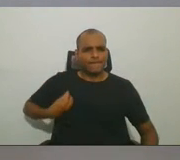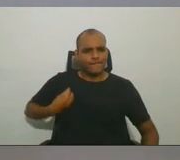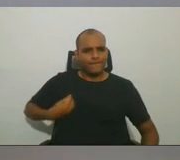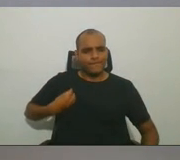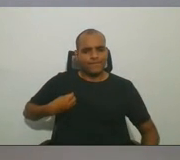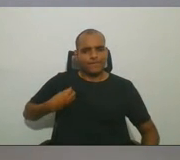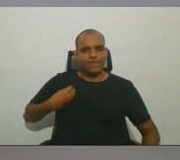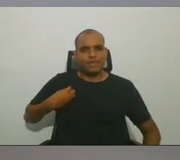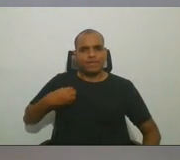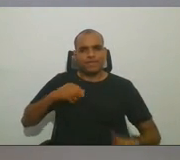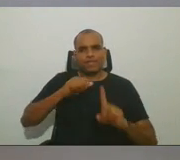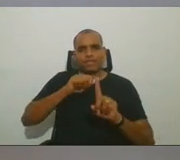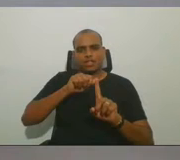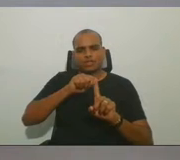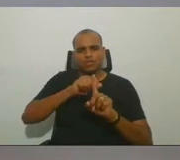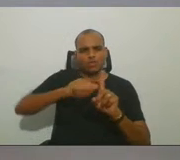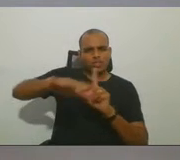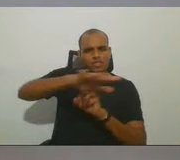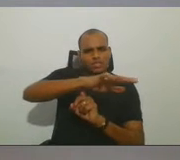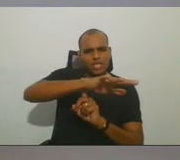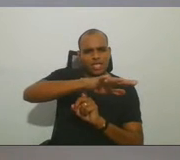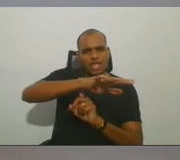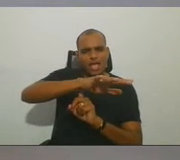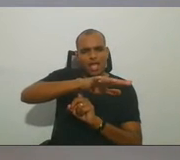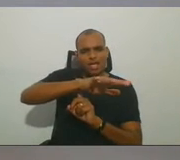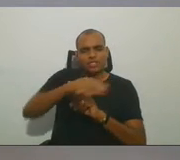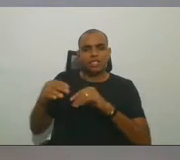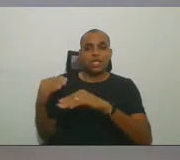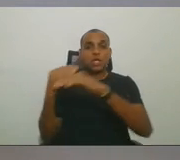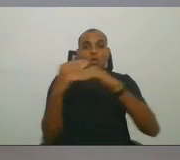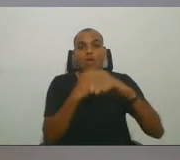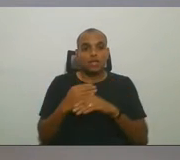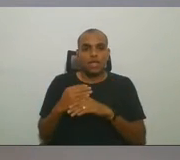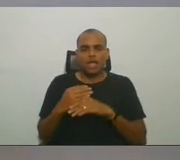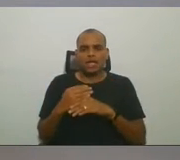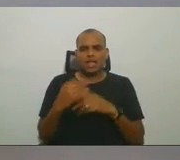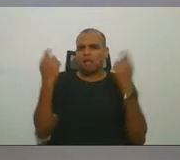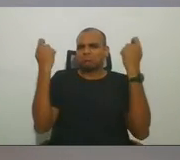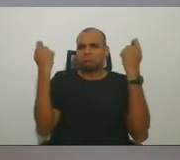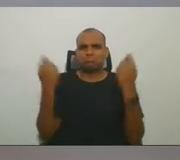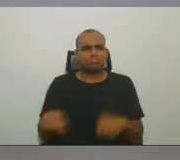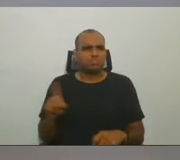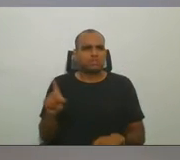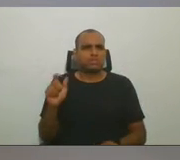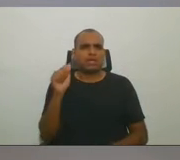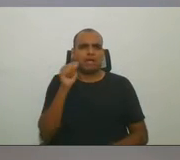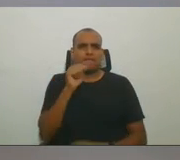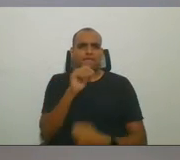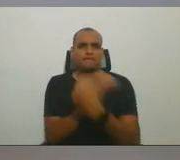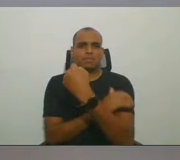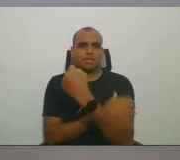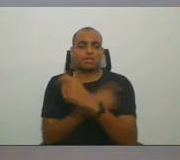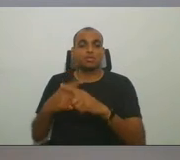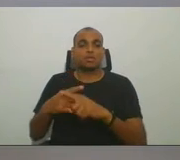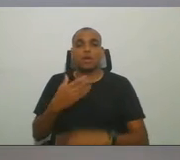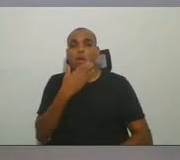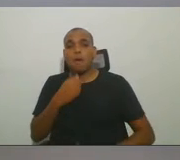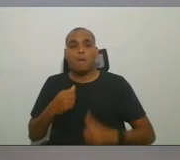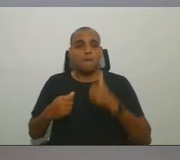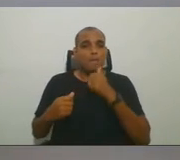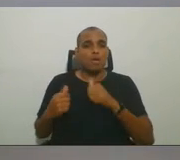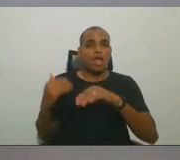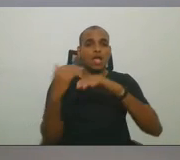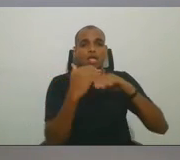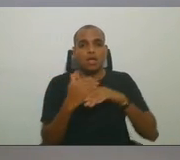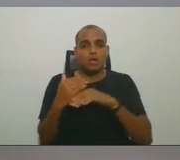sociedade formalmente igualitária. Então, nós não precisaríamos mais do feminismo, porque se homens e mulheres são iguais, o feminismo se